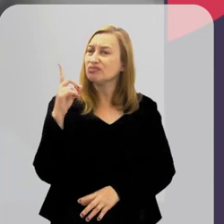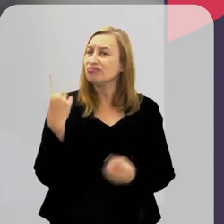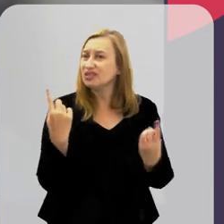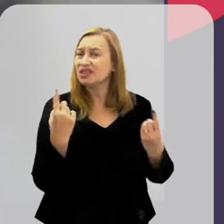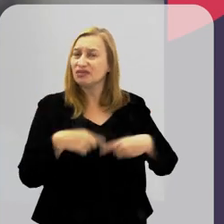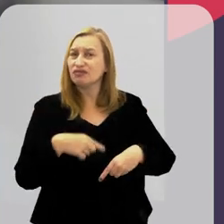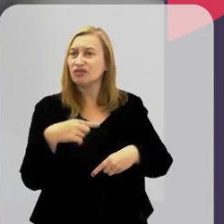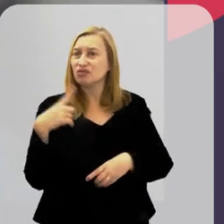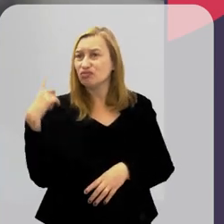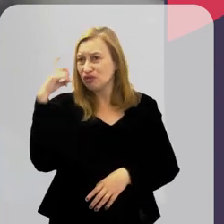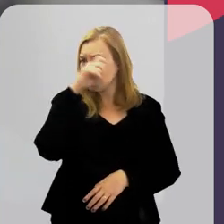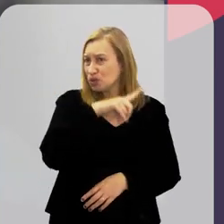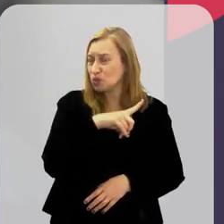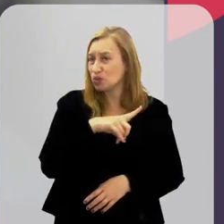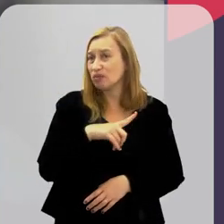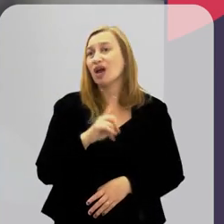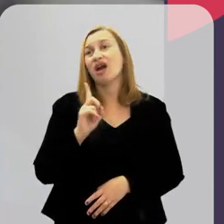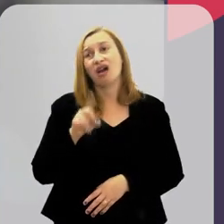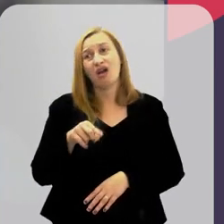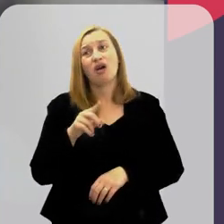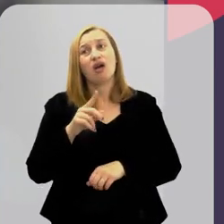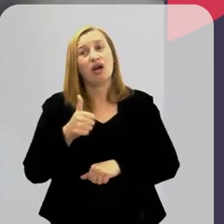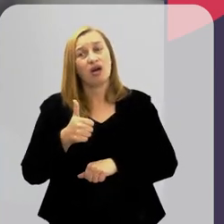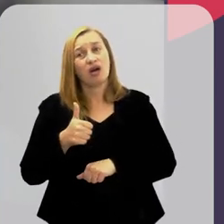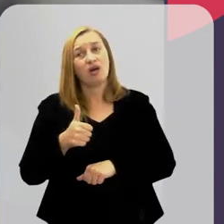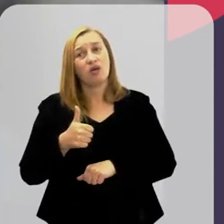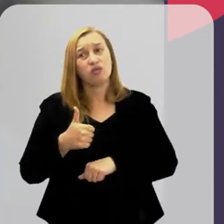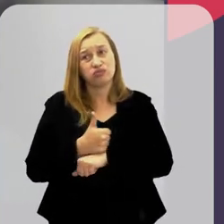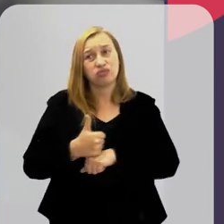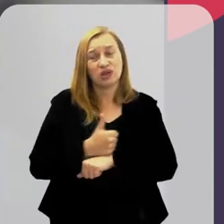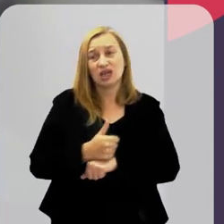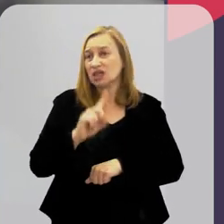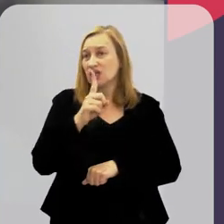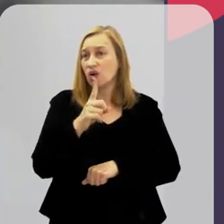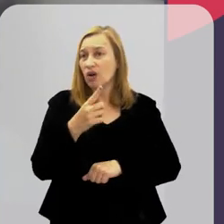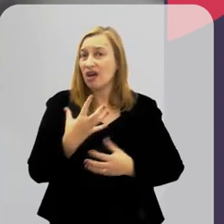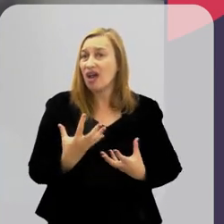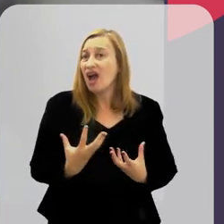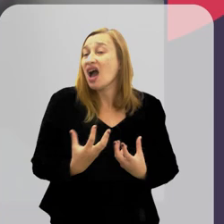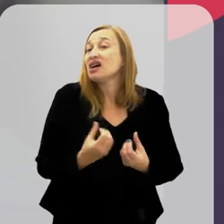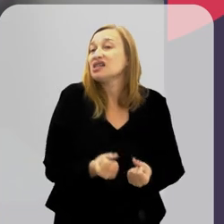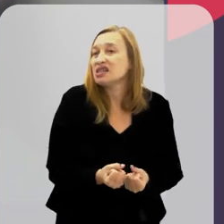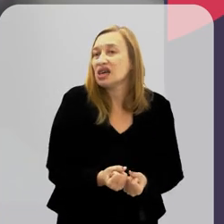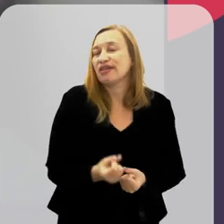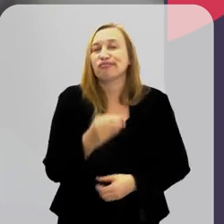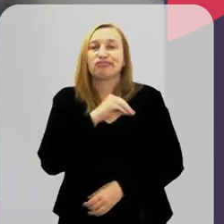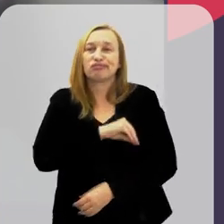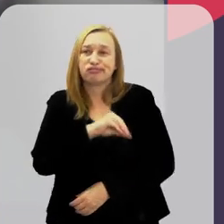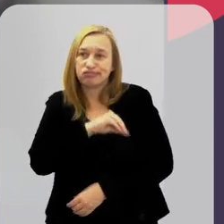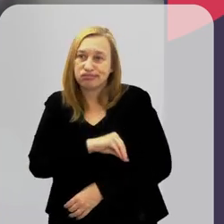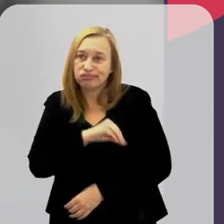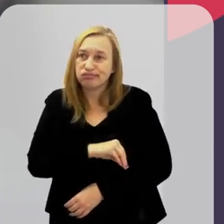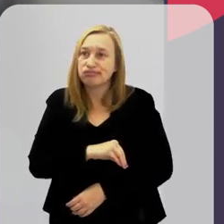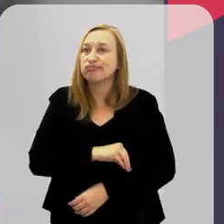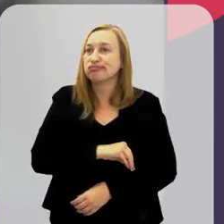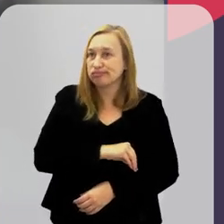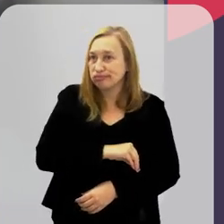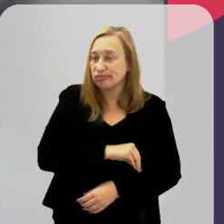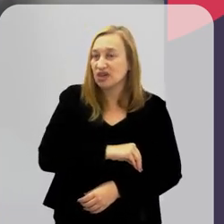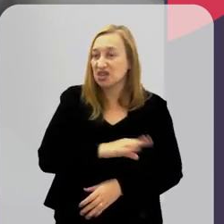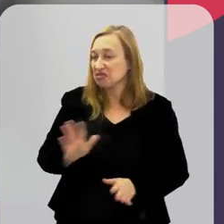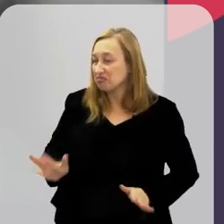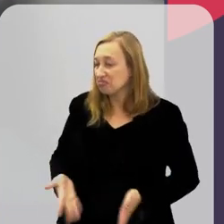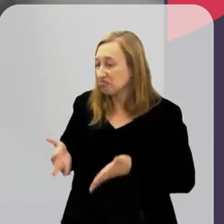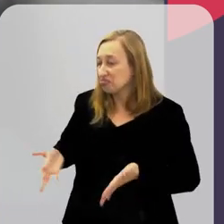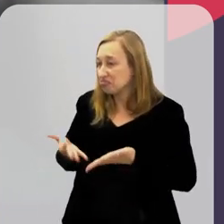é uma profissão que não é tão abraçada, justamente por questões